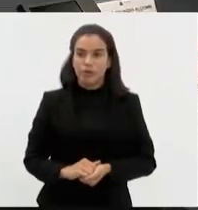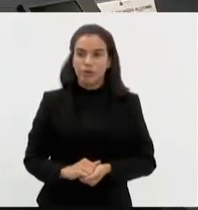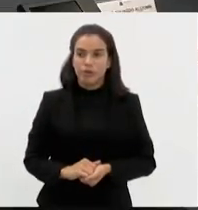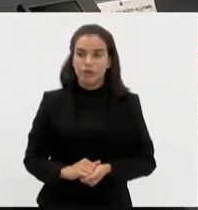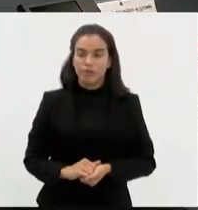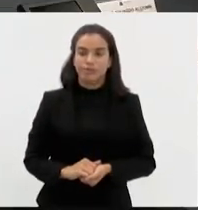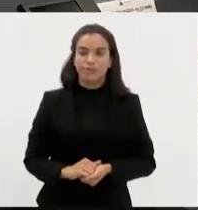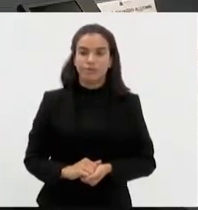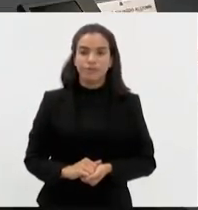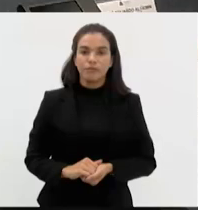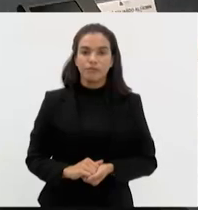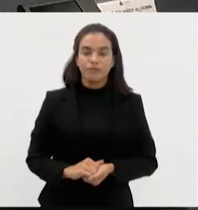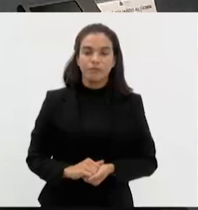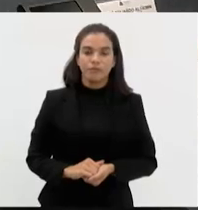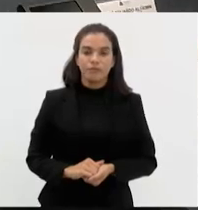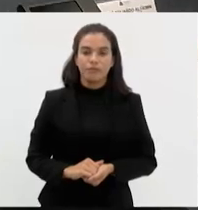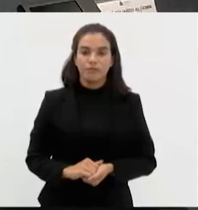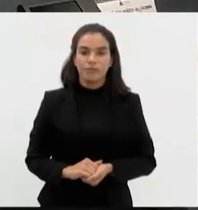Janeiro